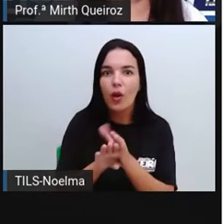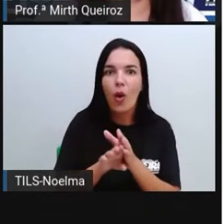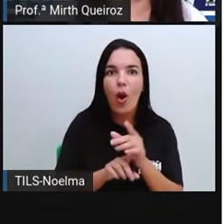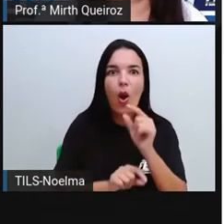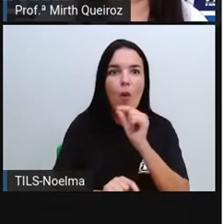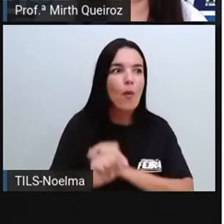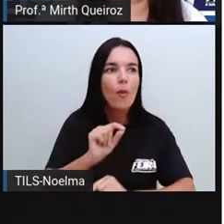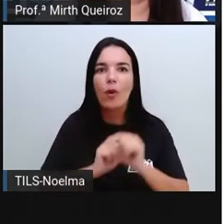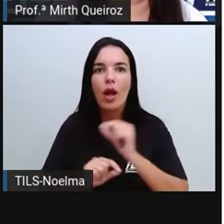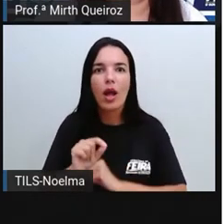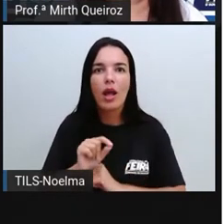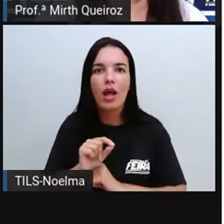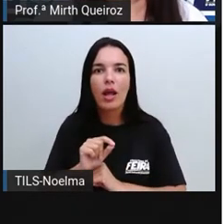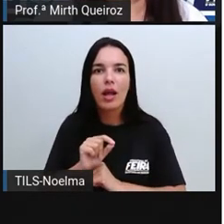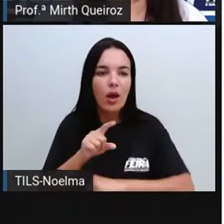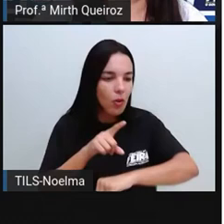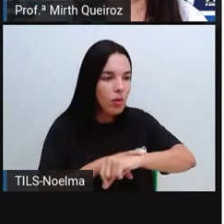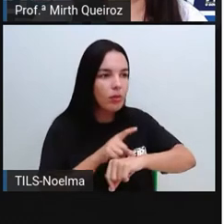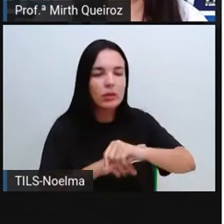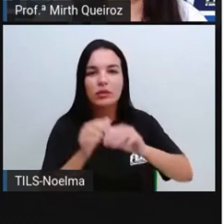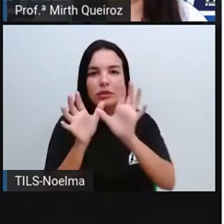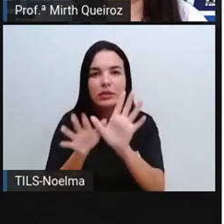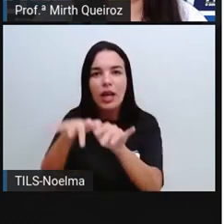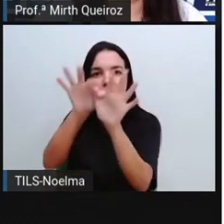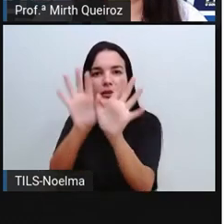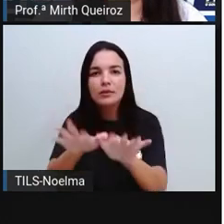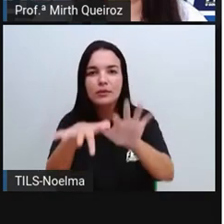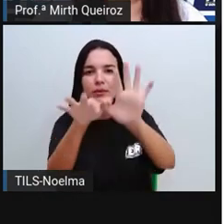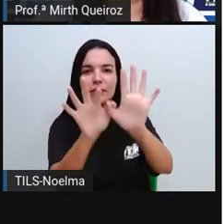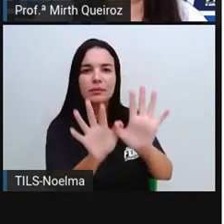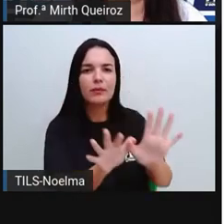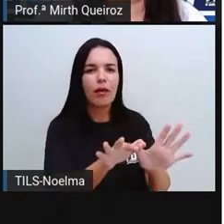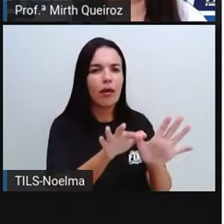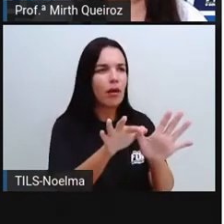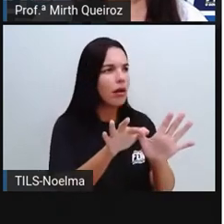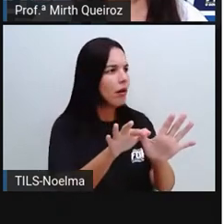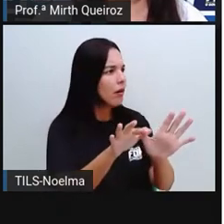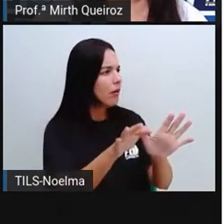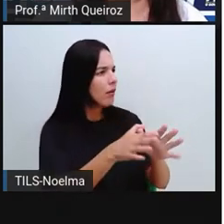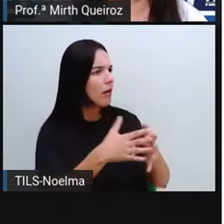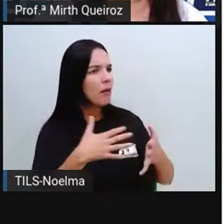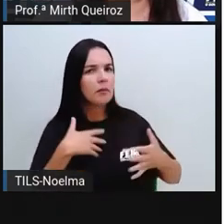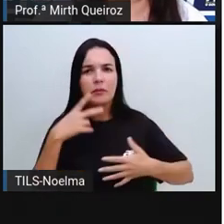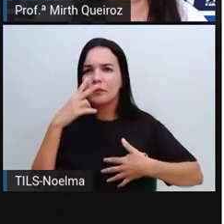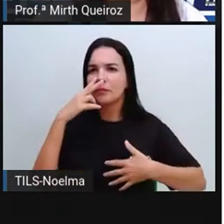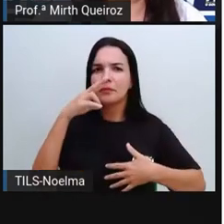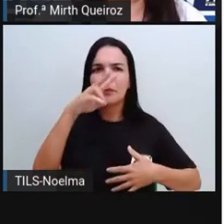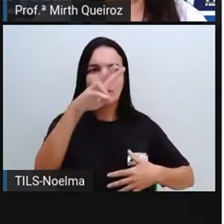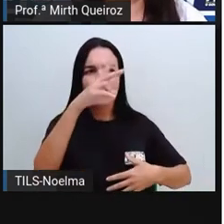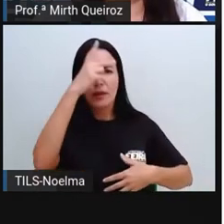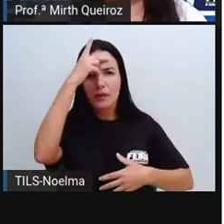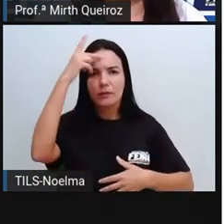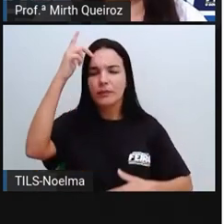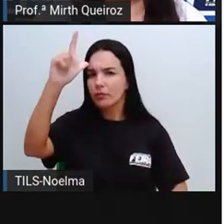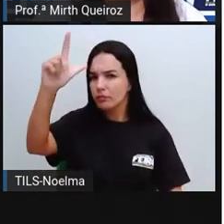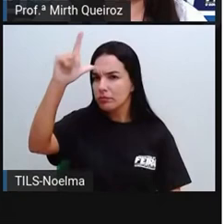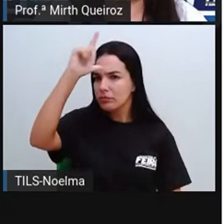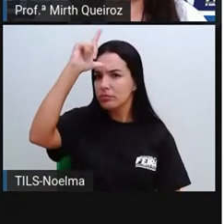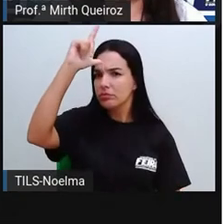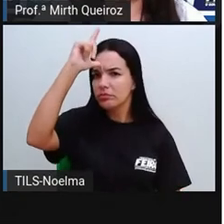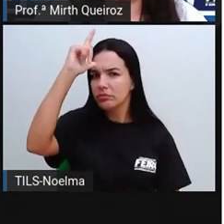Aí me interessei pelo livro. Um alemão corria caçando borboletas e depois dava a uma